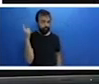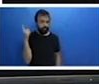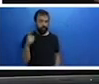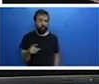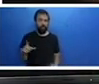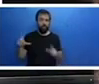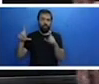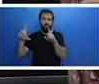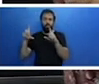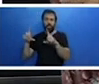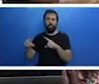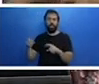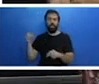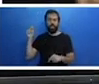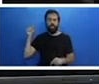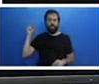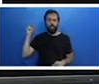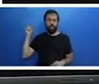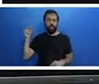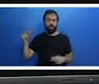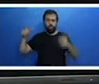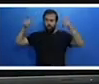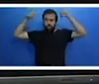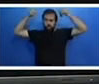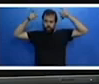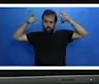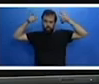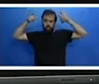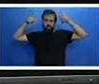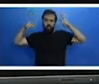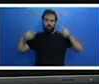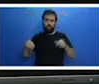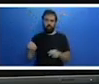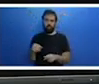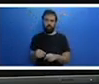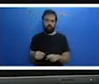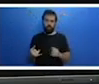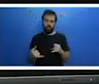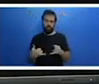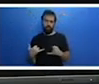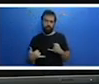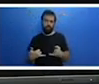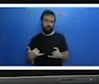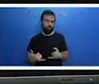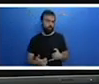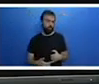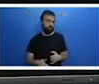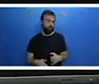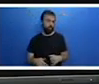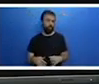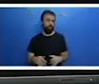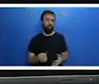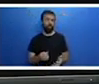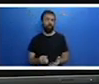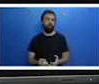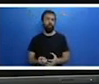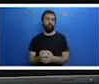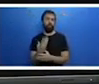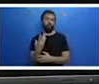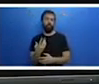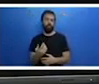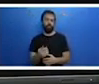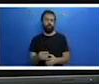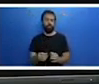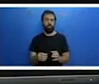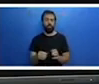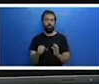né? Então era com eles que o rei e os filhos dos reis jogavam. O jogo de xadrez surgiu no século VI, com o nome de chaturanga,